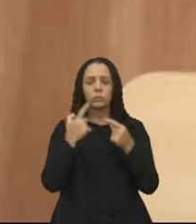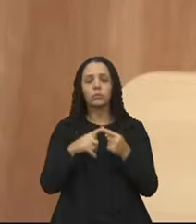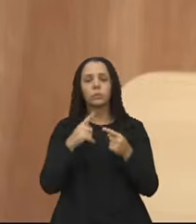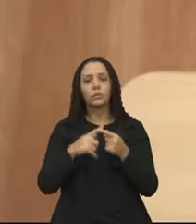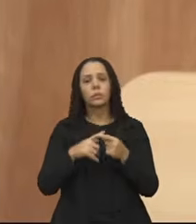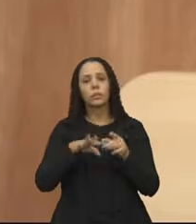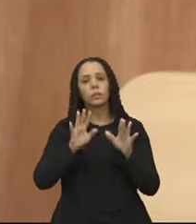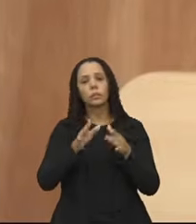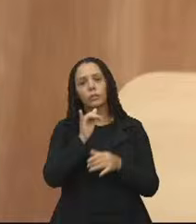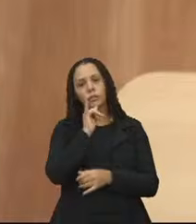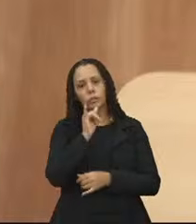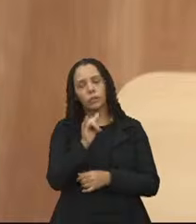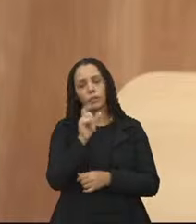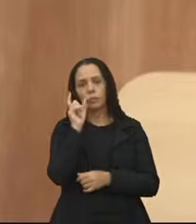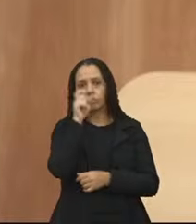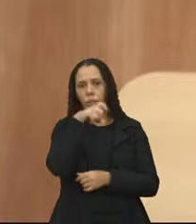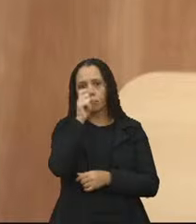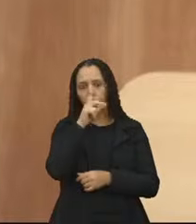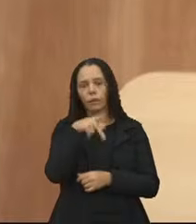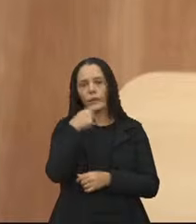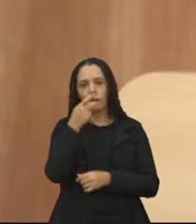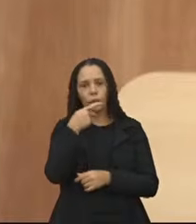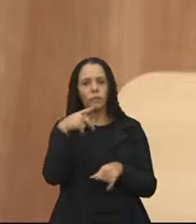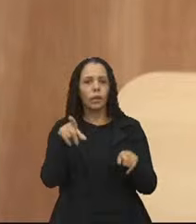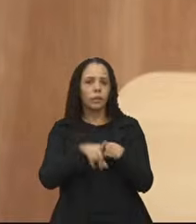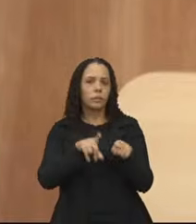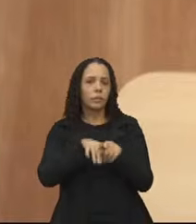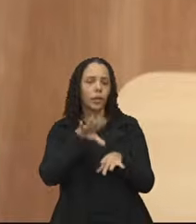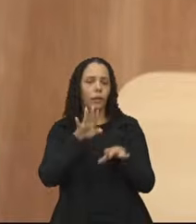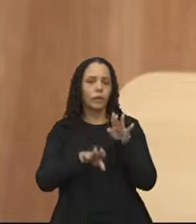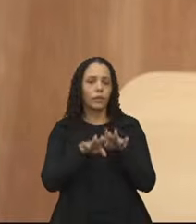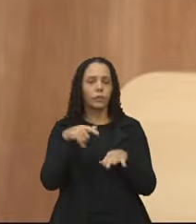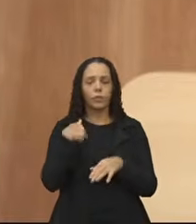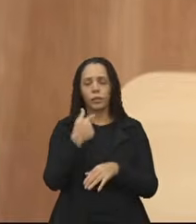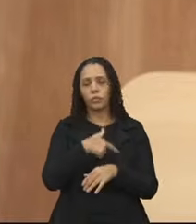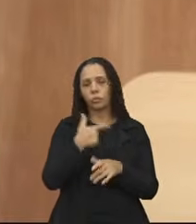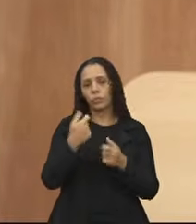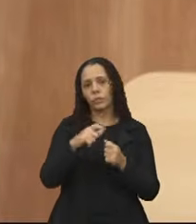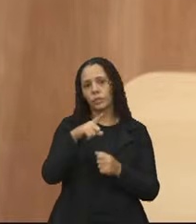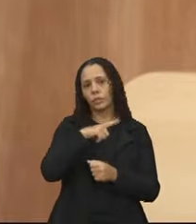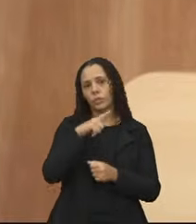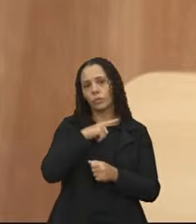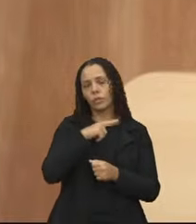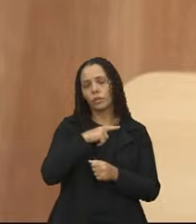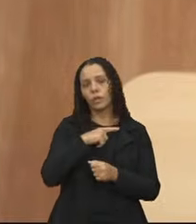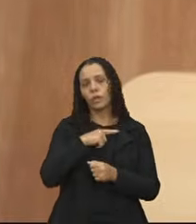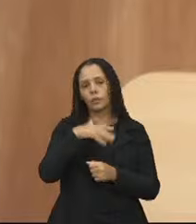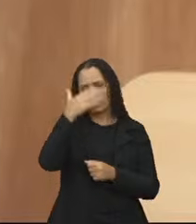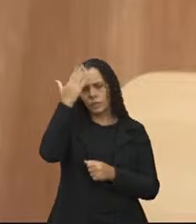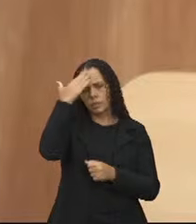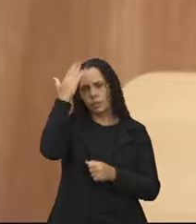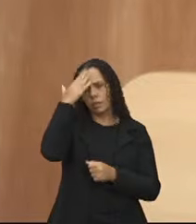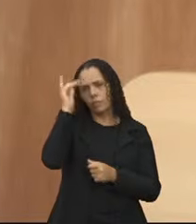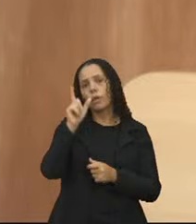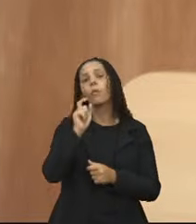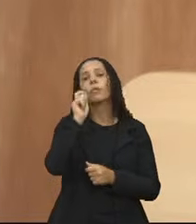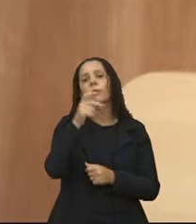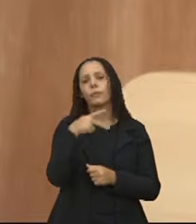foi dito, papagaio também fala. E, às vezes, a gente tem que ter propriedade daquilo que a gente